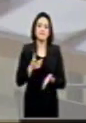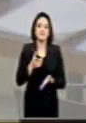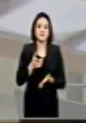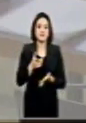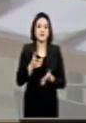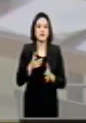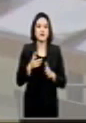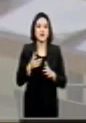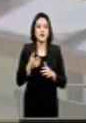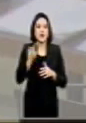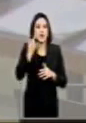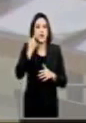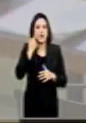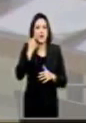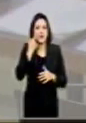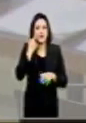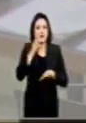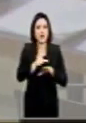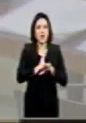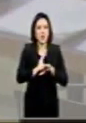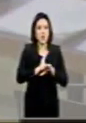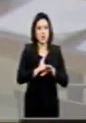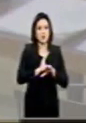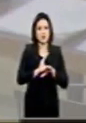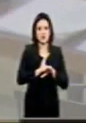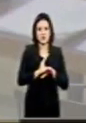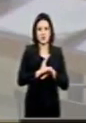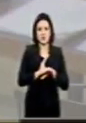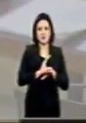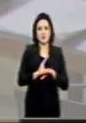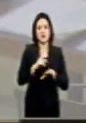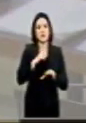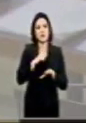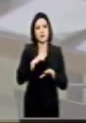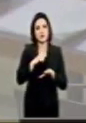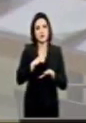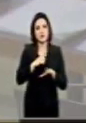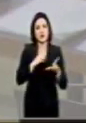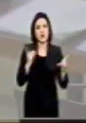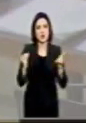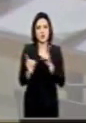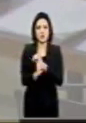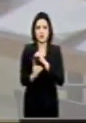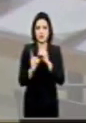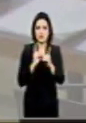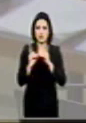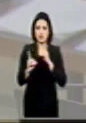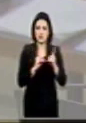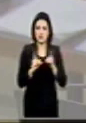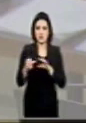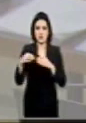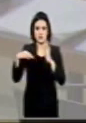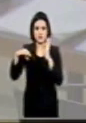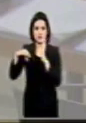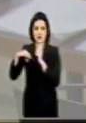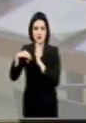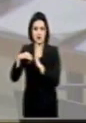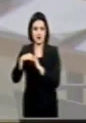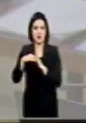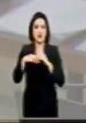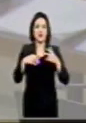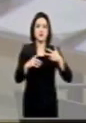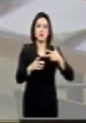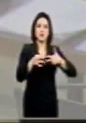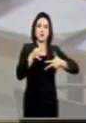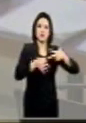cenário, a Constituição prestigia o diálogo institucional entre o Senado Federal e o Poder